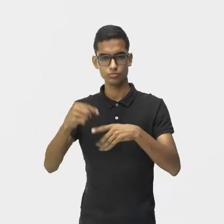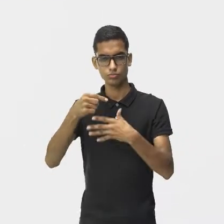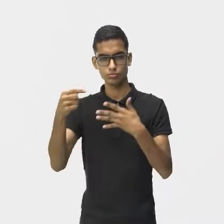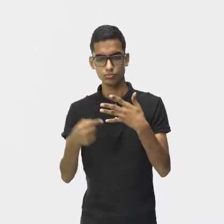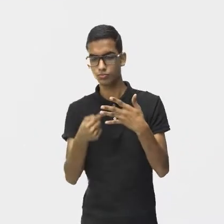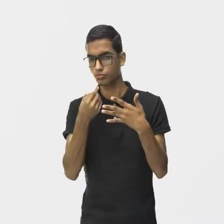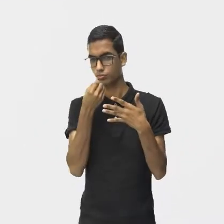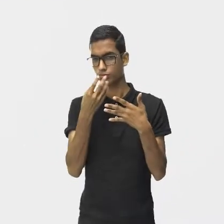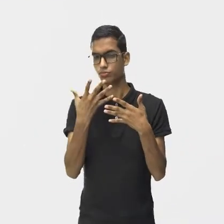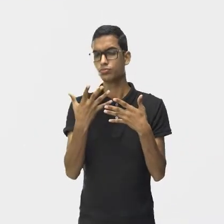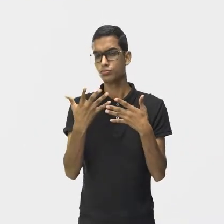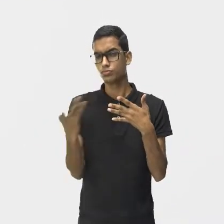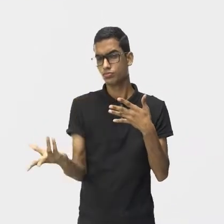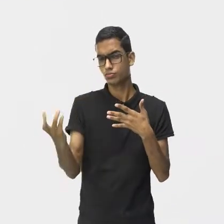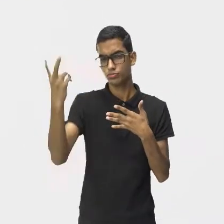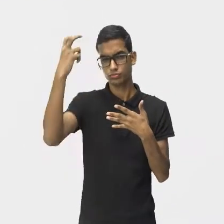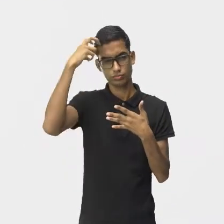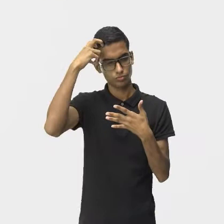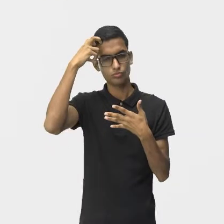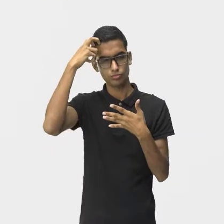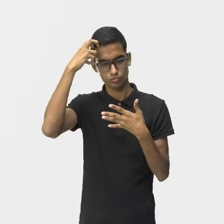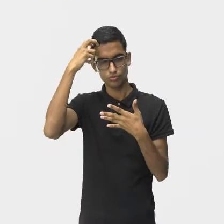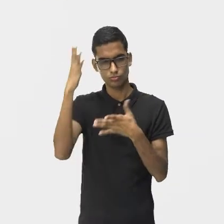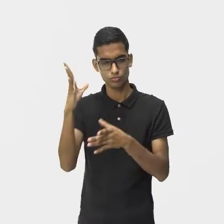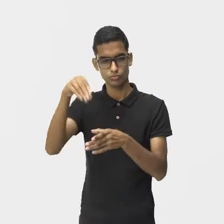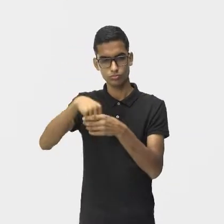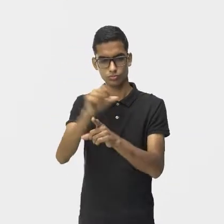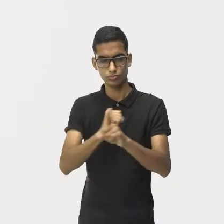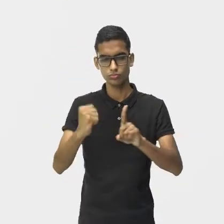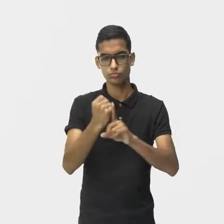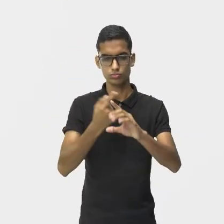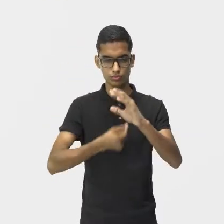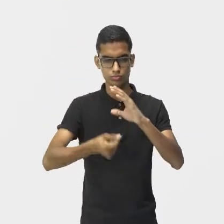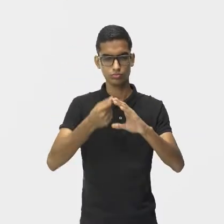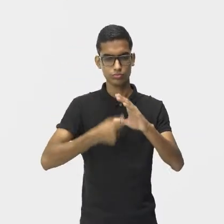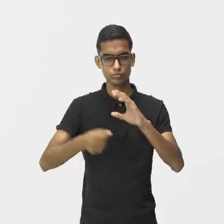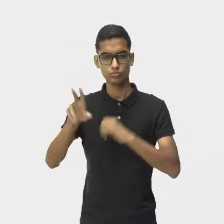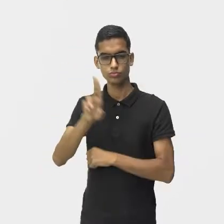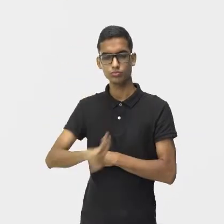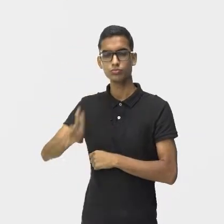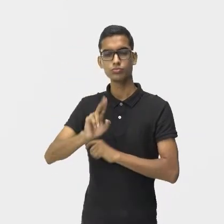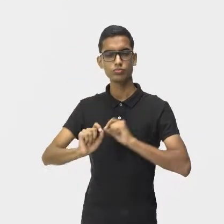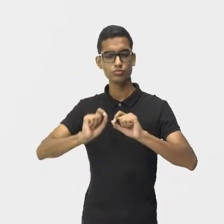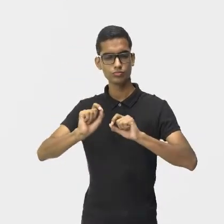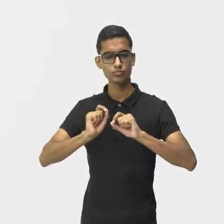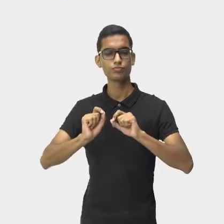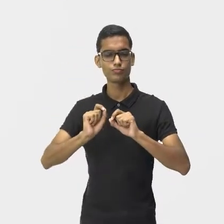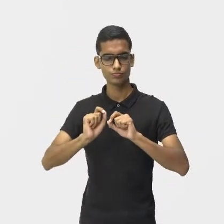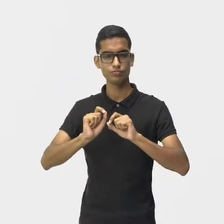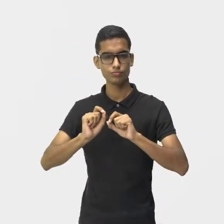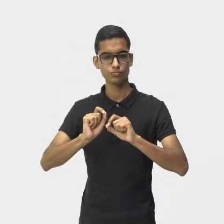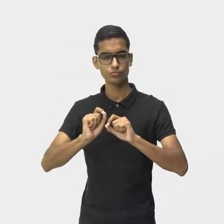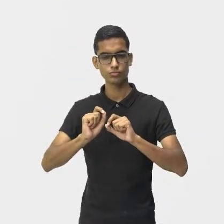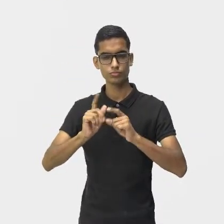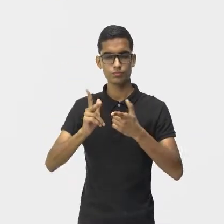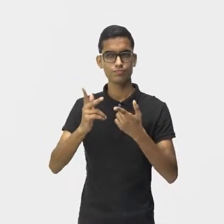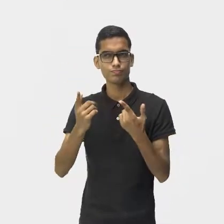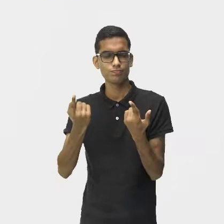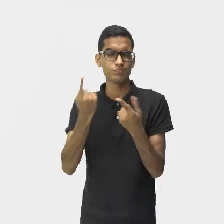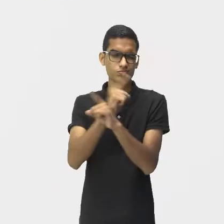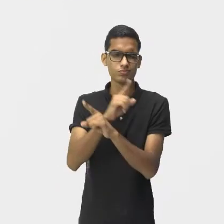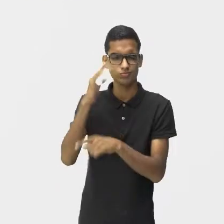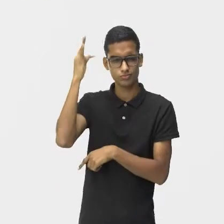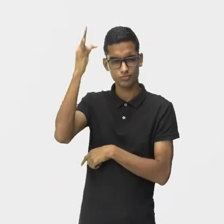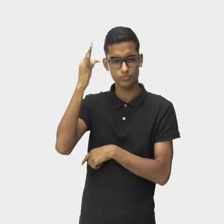nas sociedades capitalistas, utilizando-se de uma aparente contradição